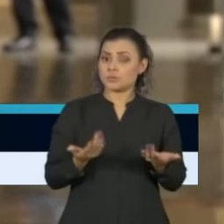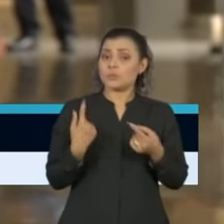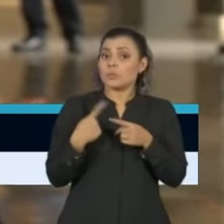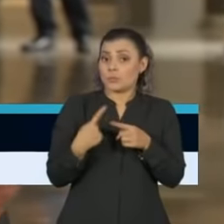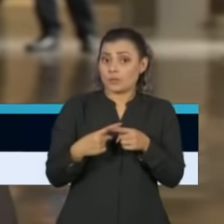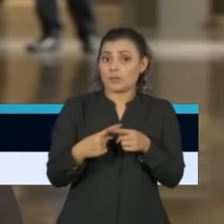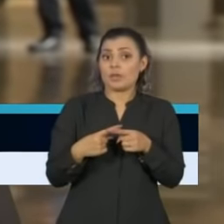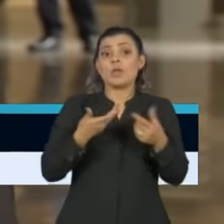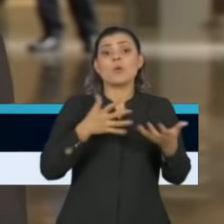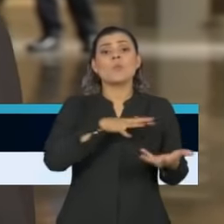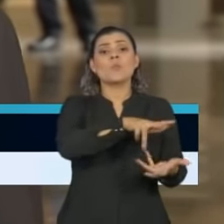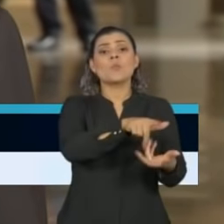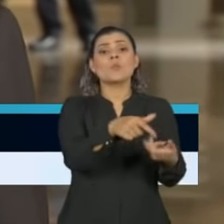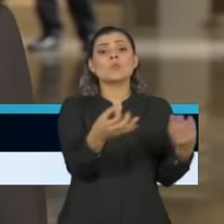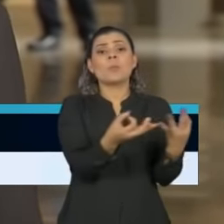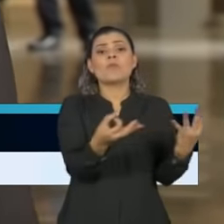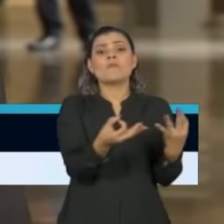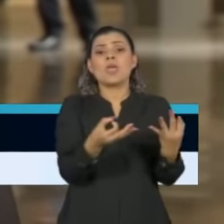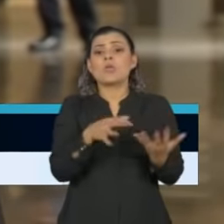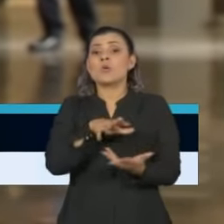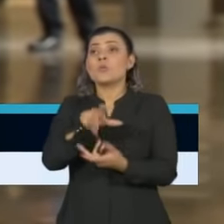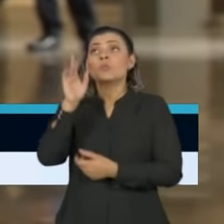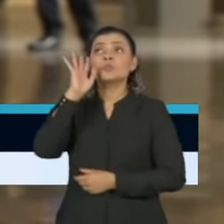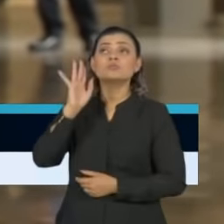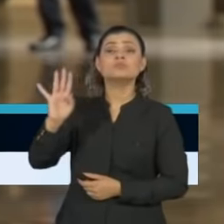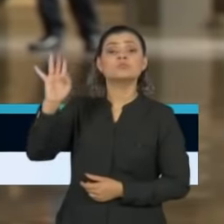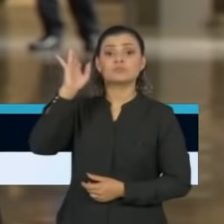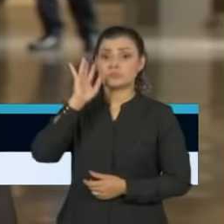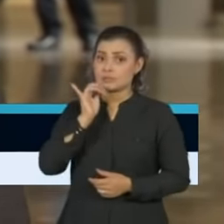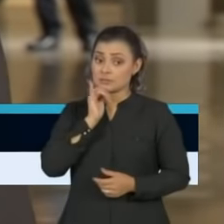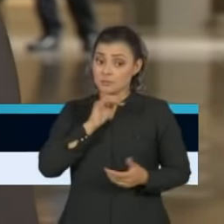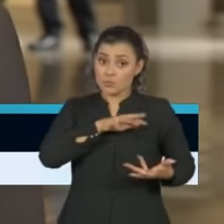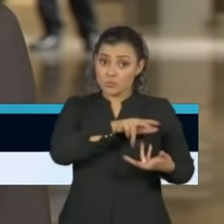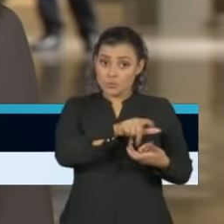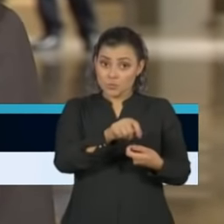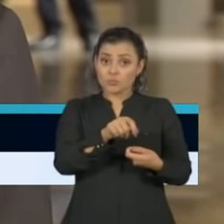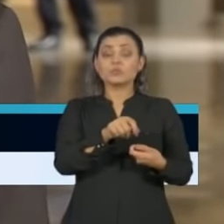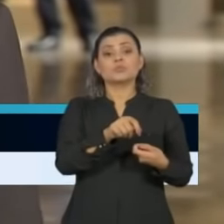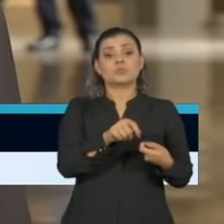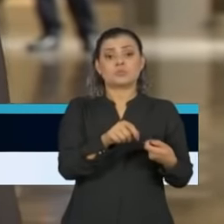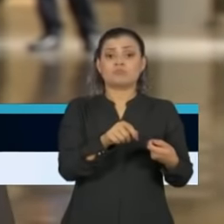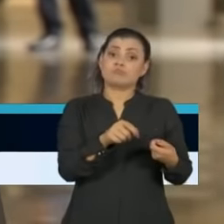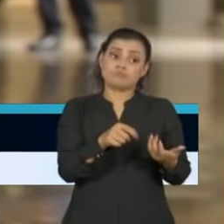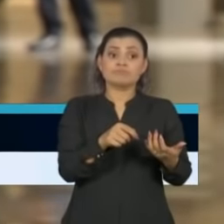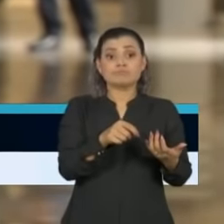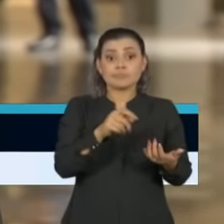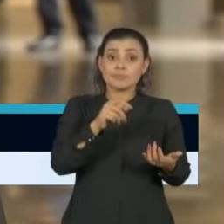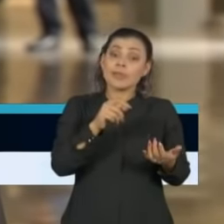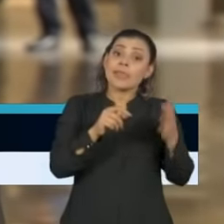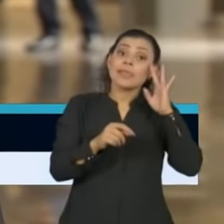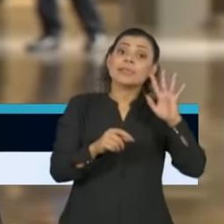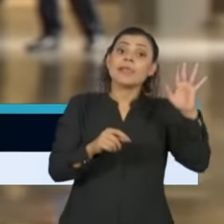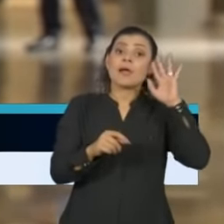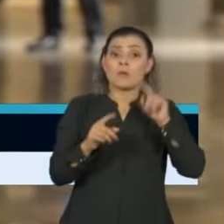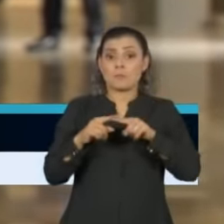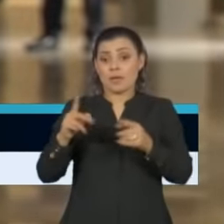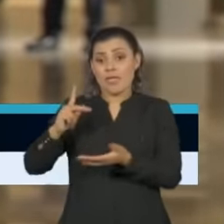mundo ideal e o mundo real. O mundo ideal é fazer o teste no maior número de pessoas. O mundo real talvez não seja